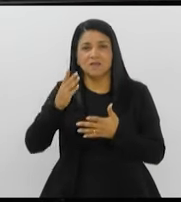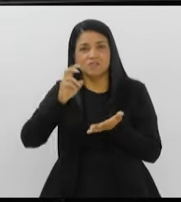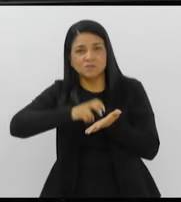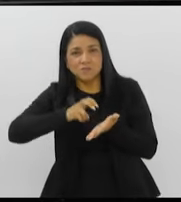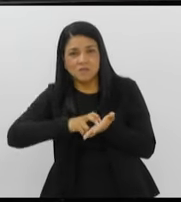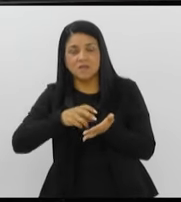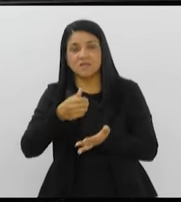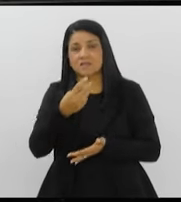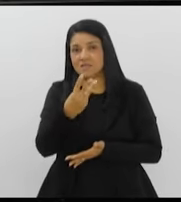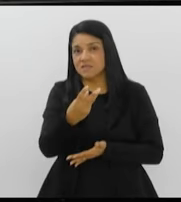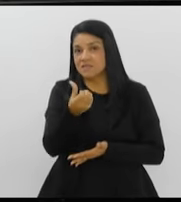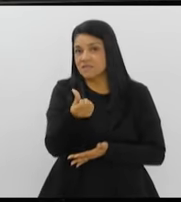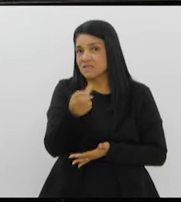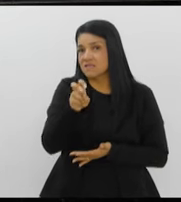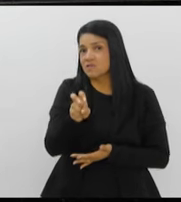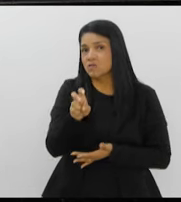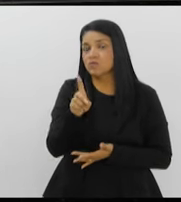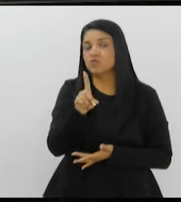por ano.